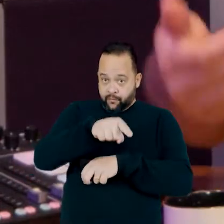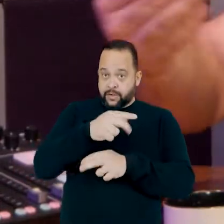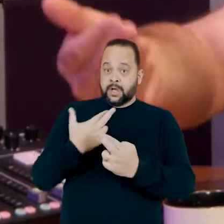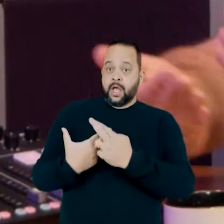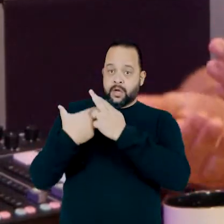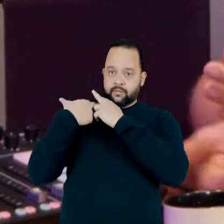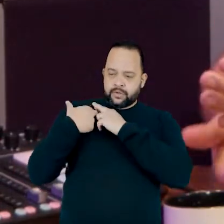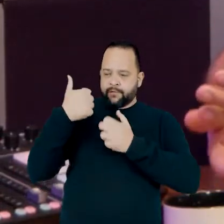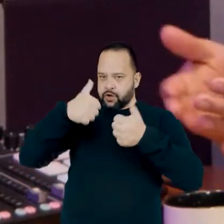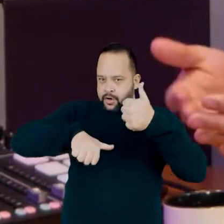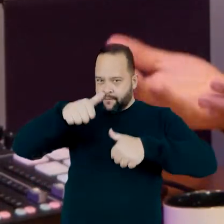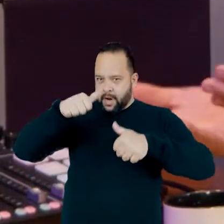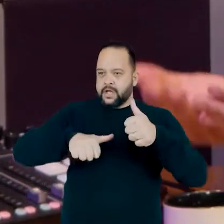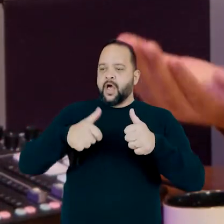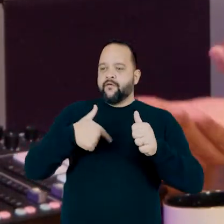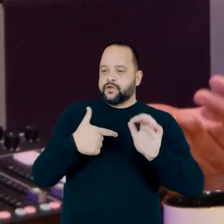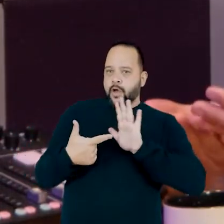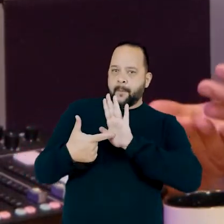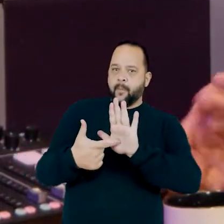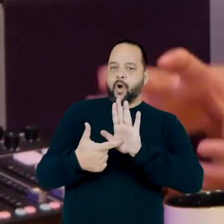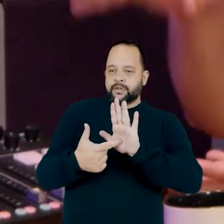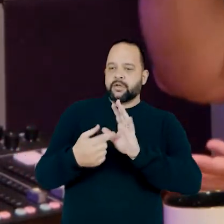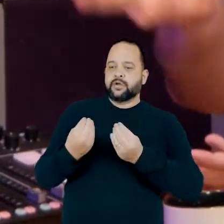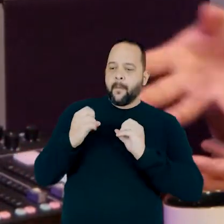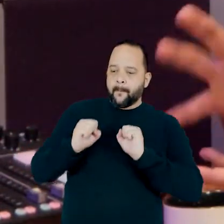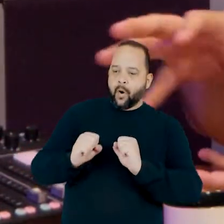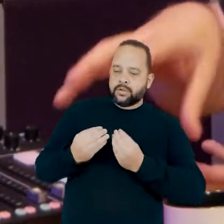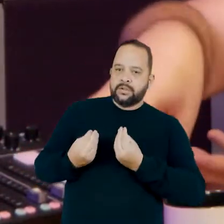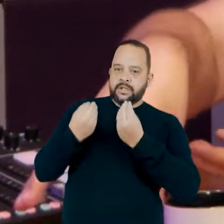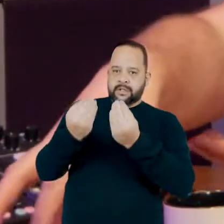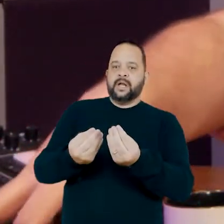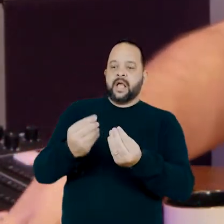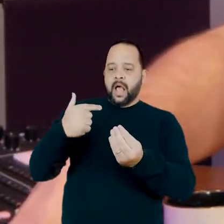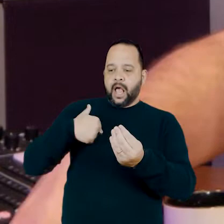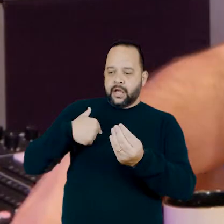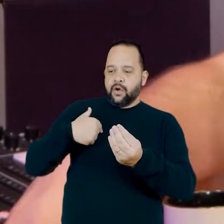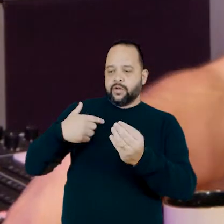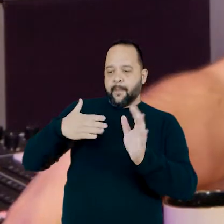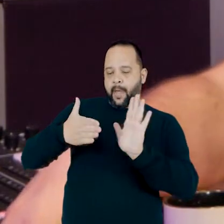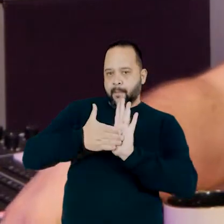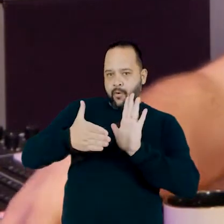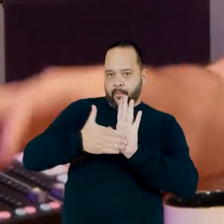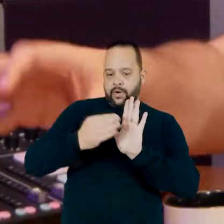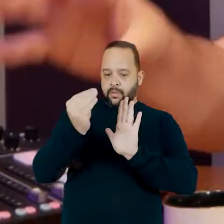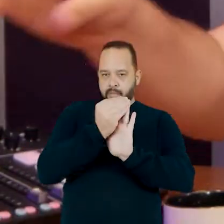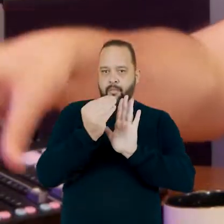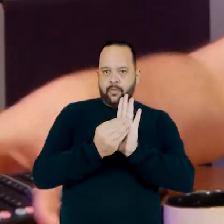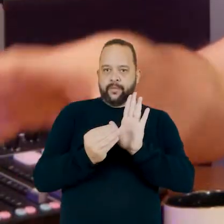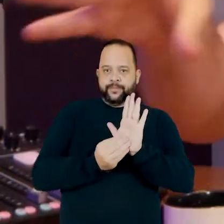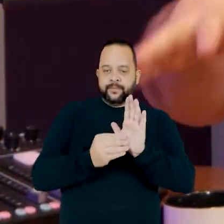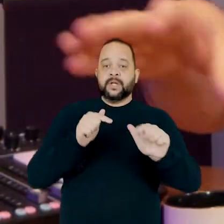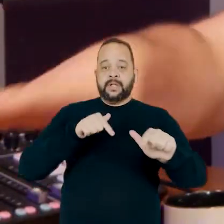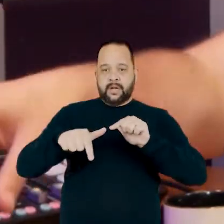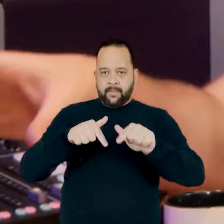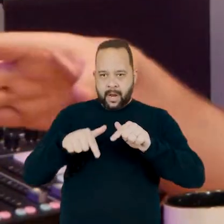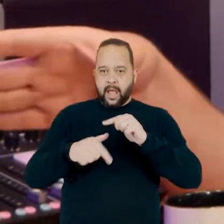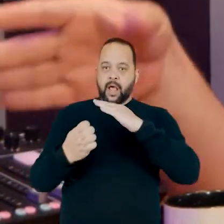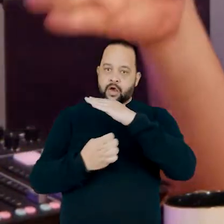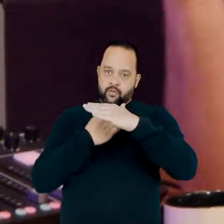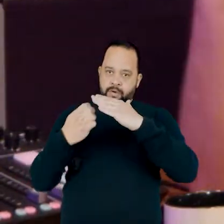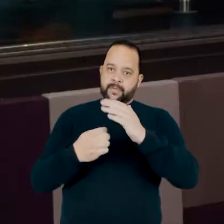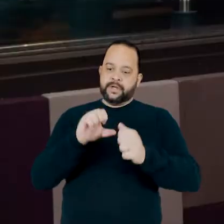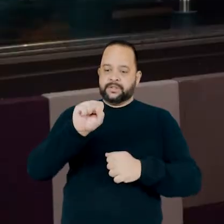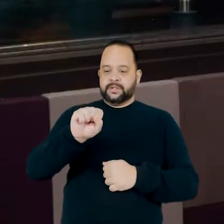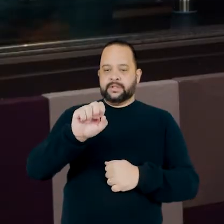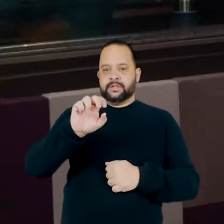querem. Vocês me mostram o que vocês conseguem entregar como produto. E aí, eu coloco isso na minha proposta de licitação, trabalhar com Shure para essas demandas.